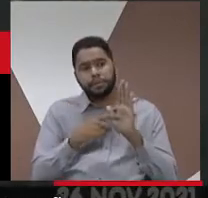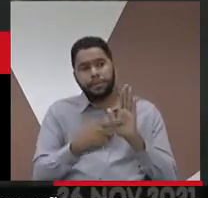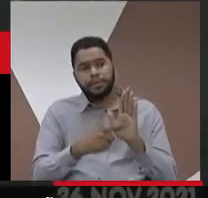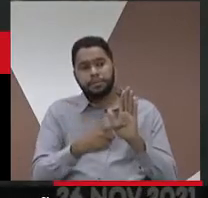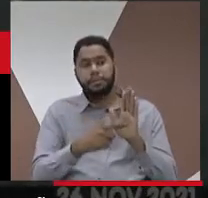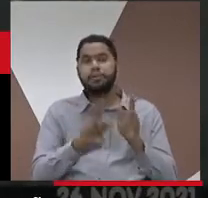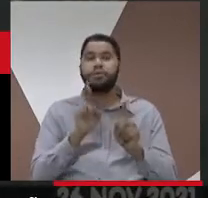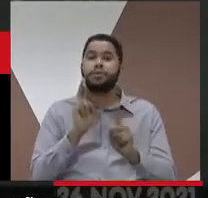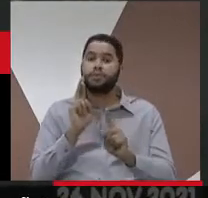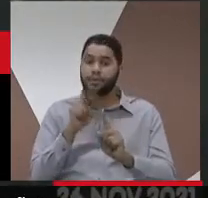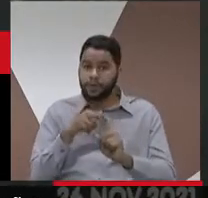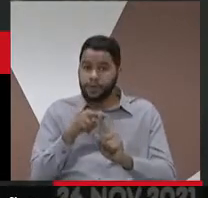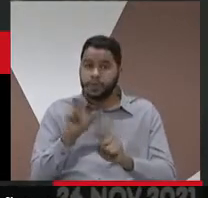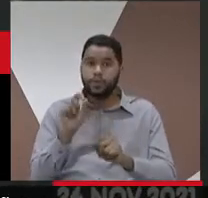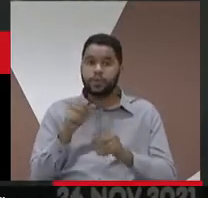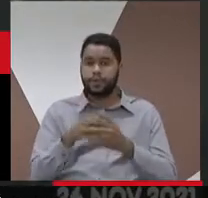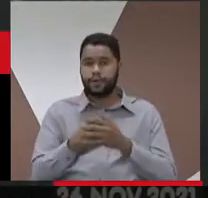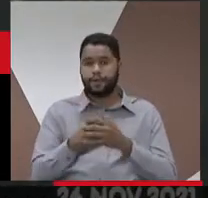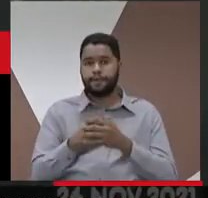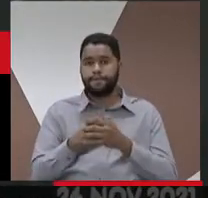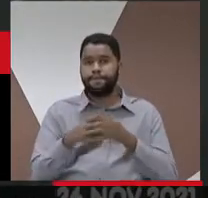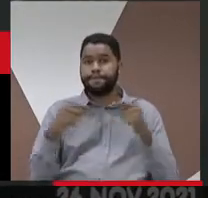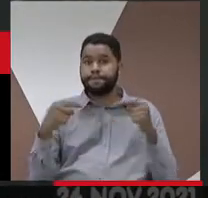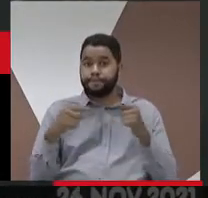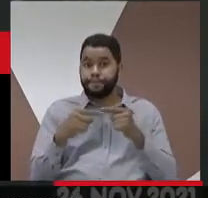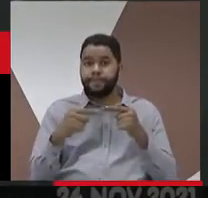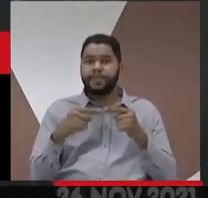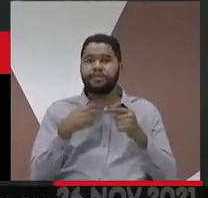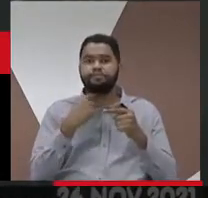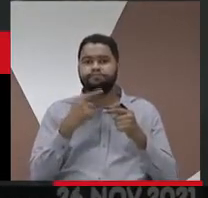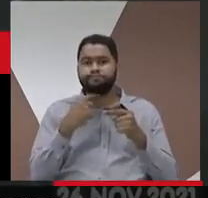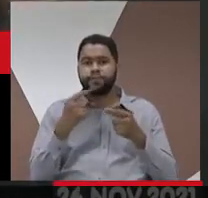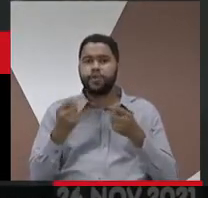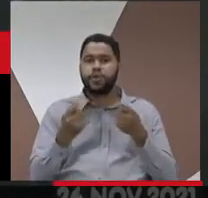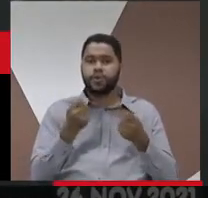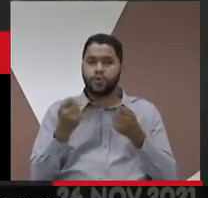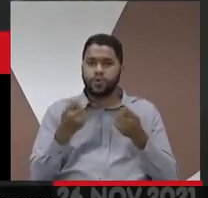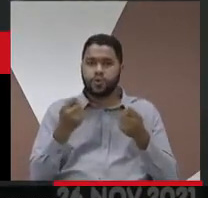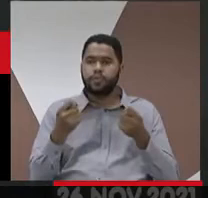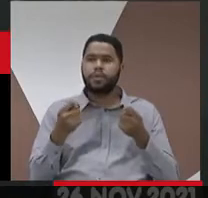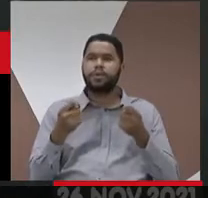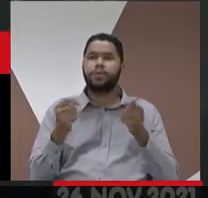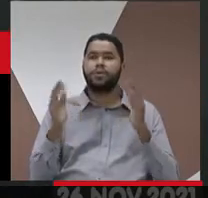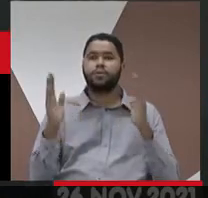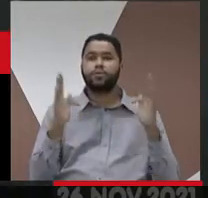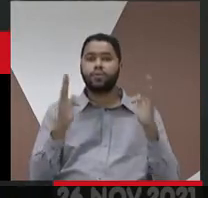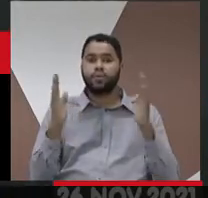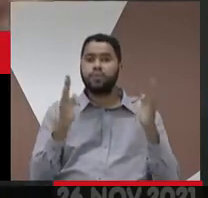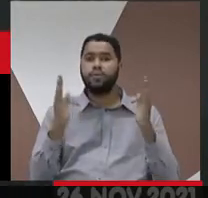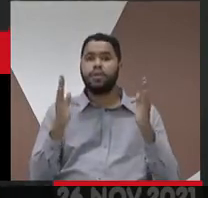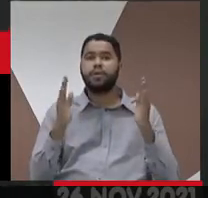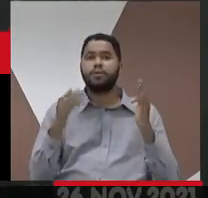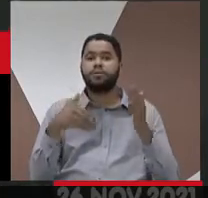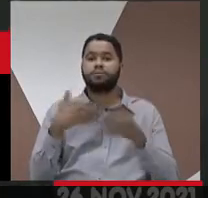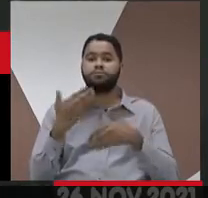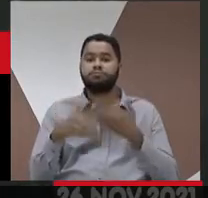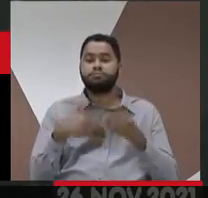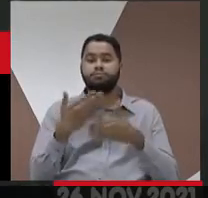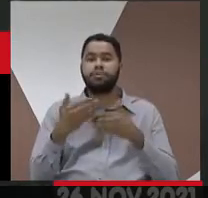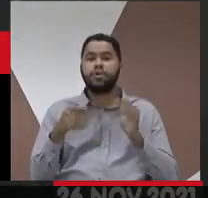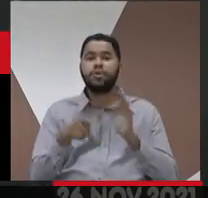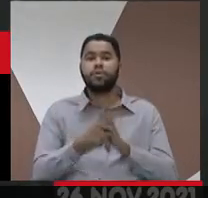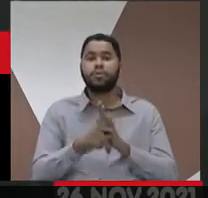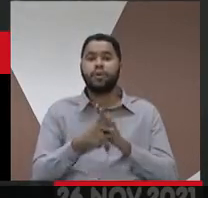era um referencial e que, de acordo com a inviabilidade econômica, no momento da execução, os traçados poderiam ser